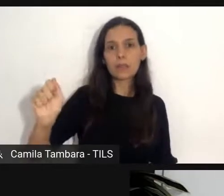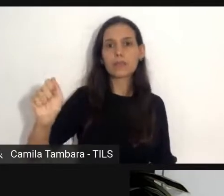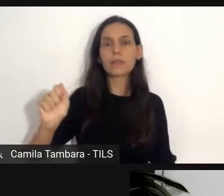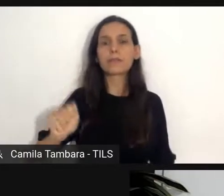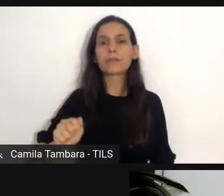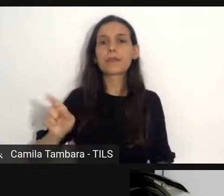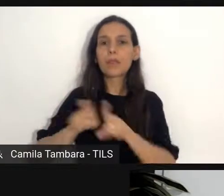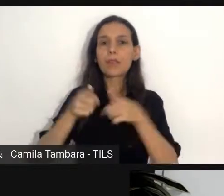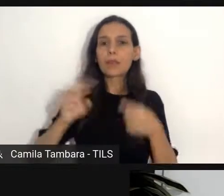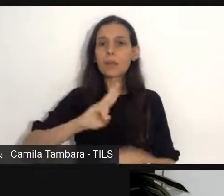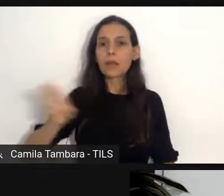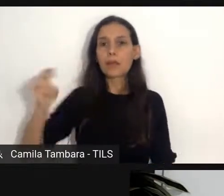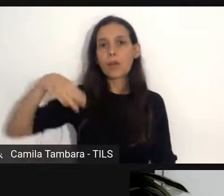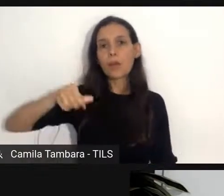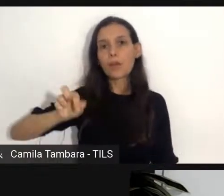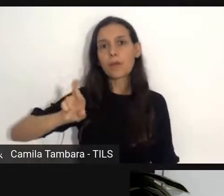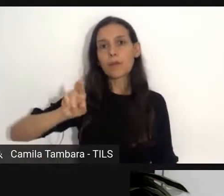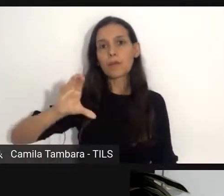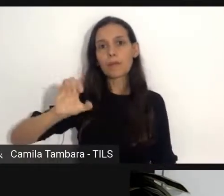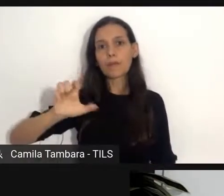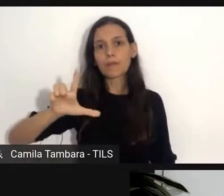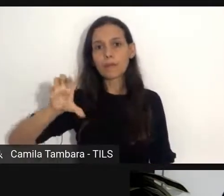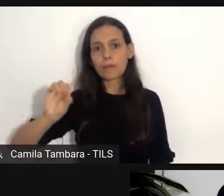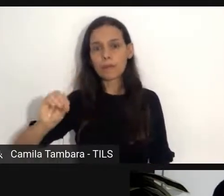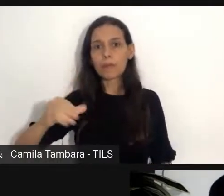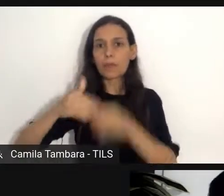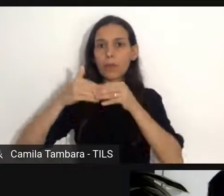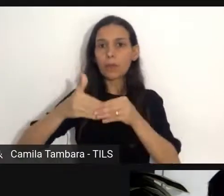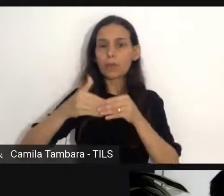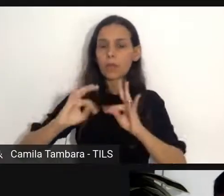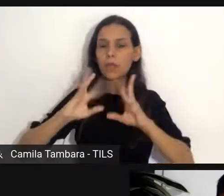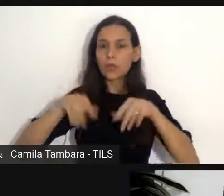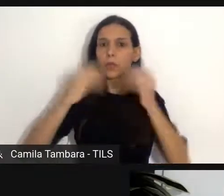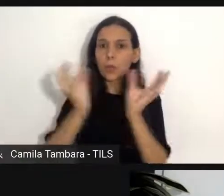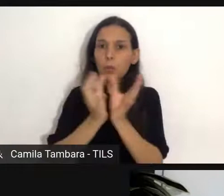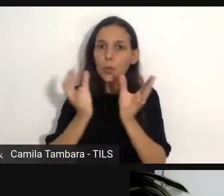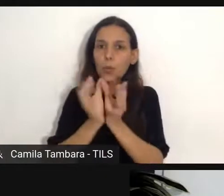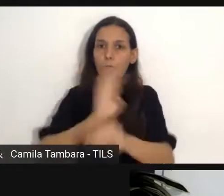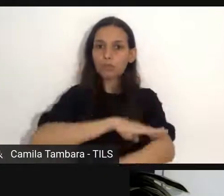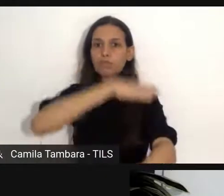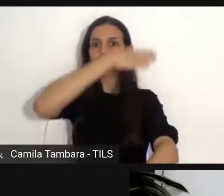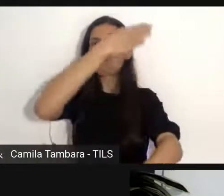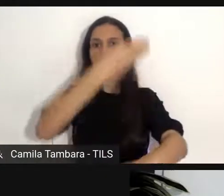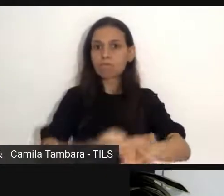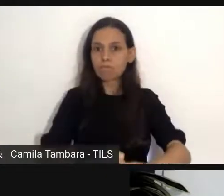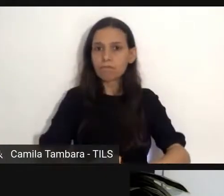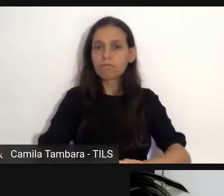nome do Marcelo, cumprimentar toda a equipe do Tempo Integral, né? Todos os diretores